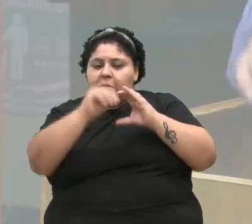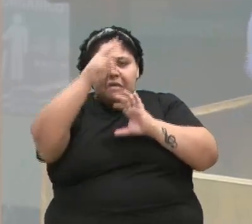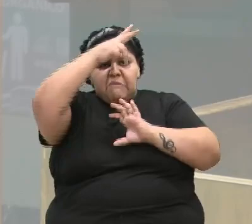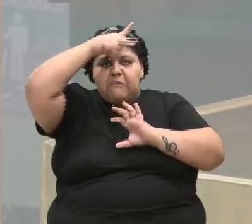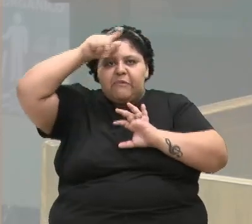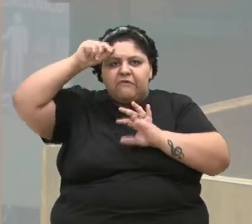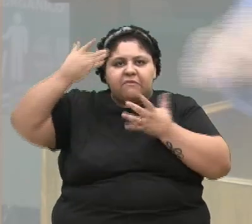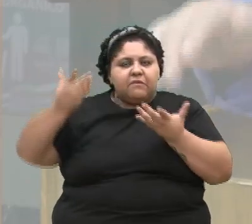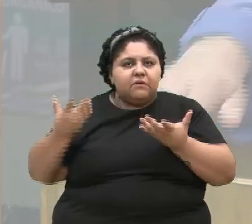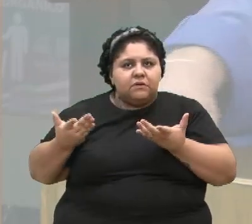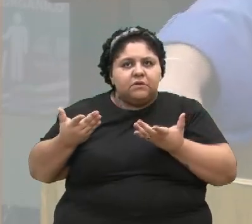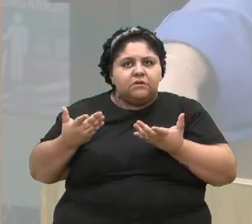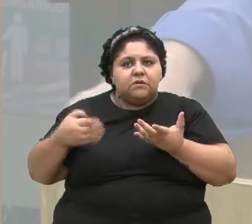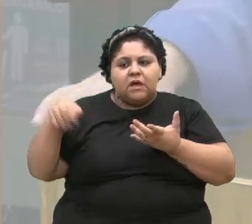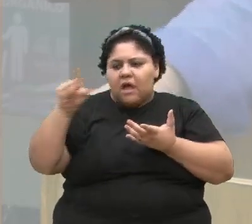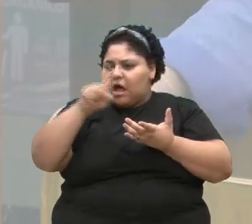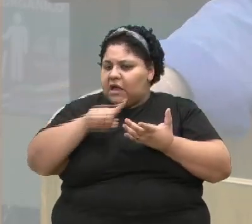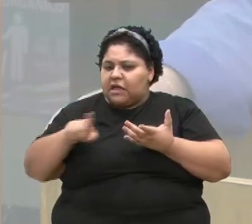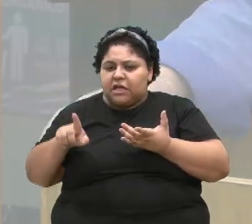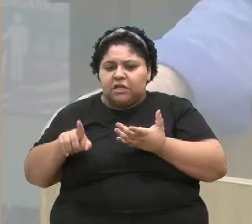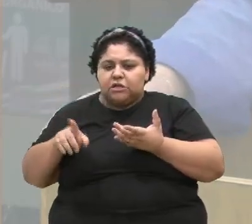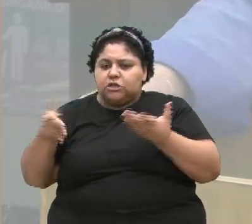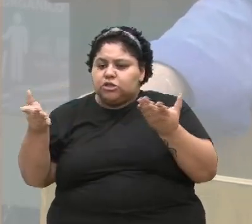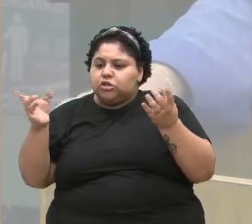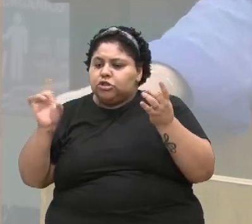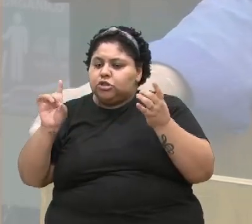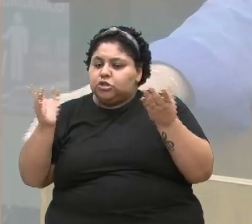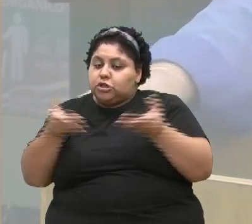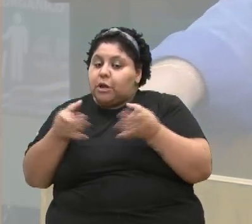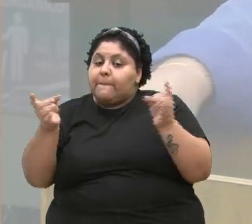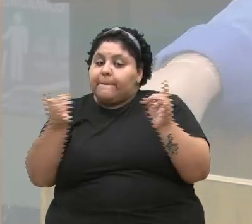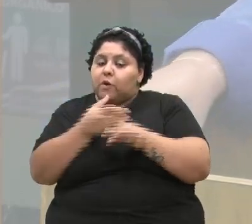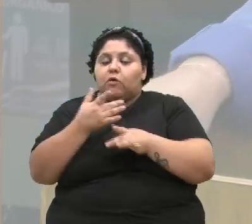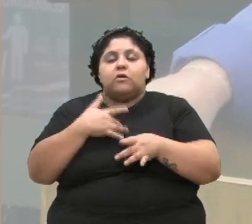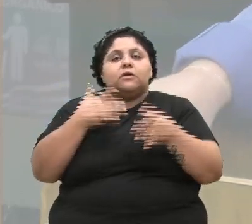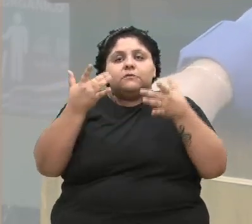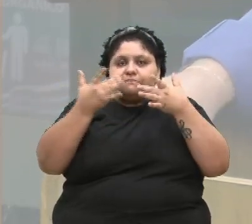aqui, entre nós mesmos, já está resolvido. Então eu fico bastante contente, o seu